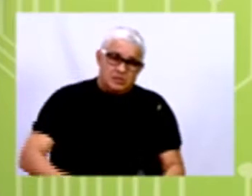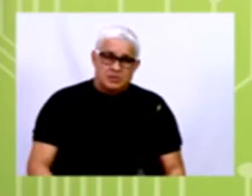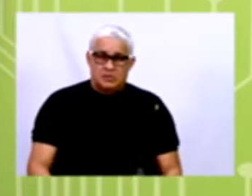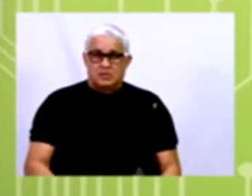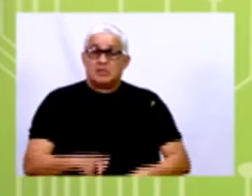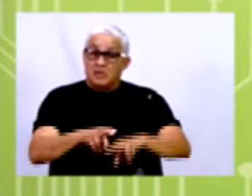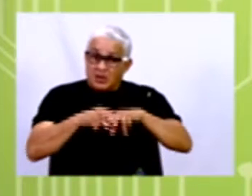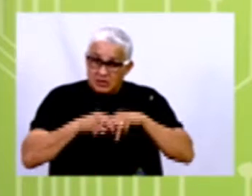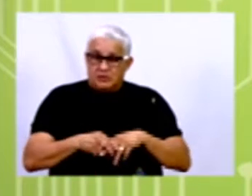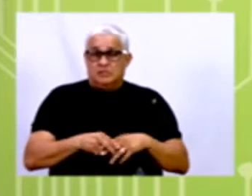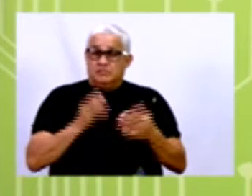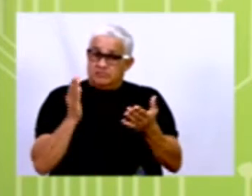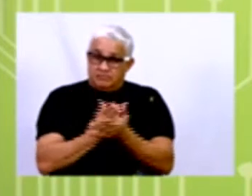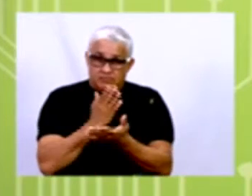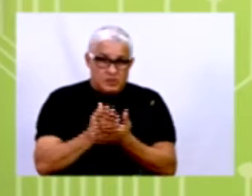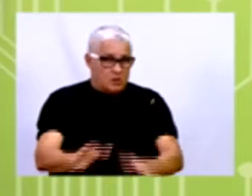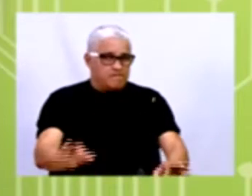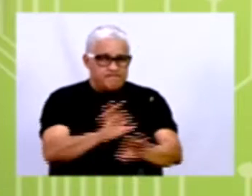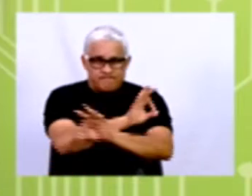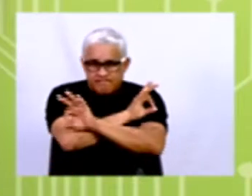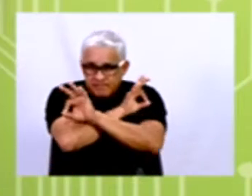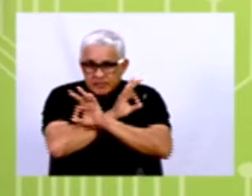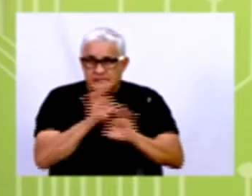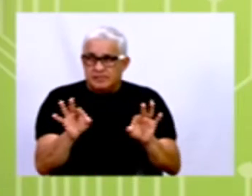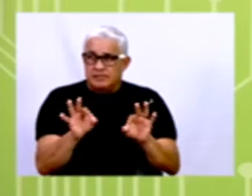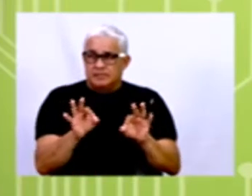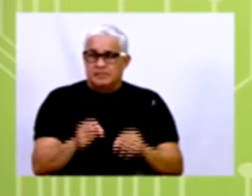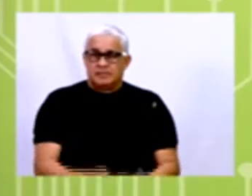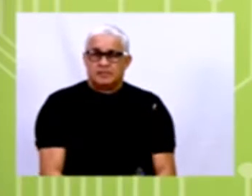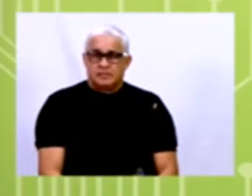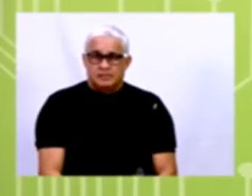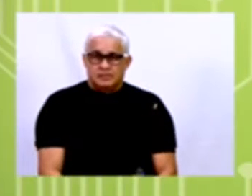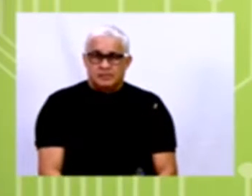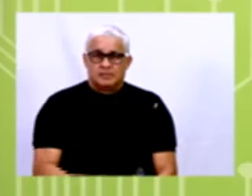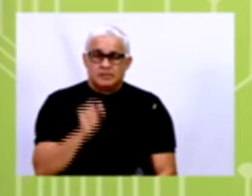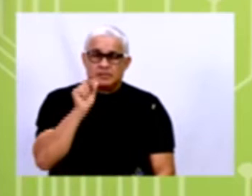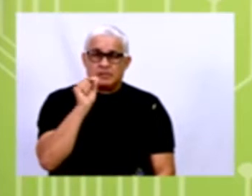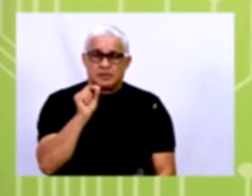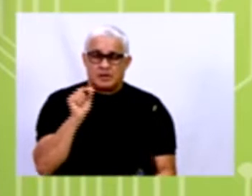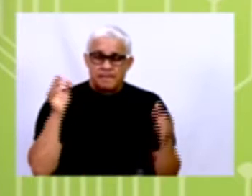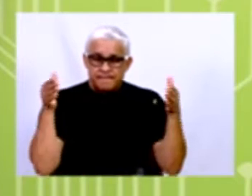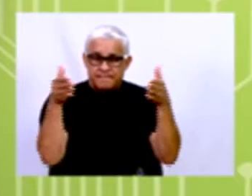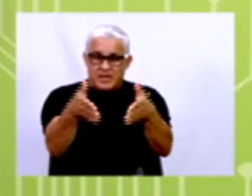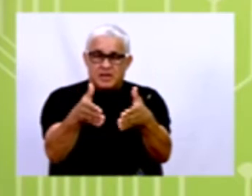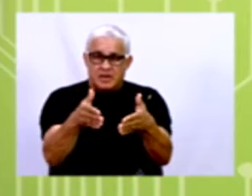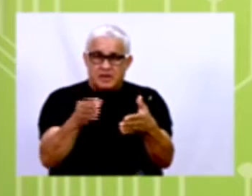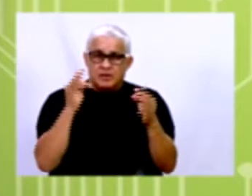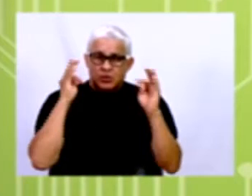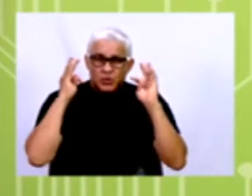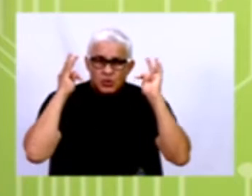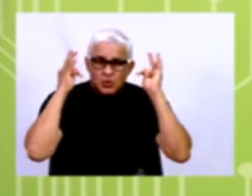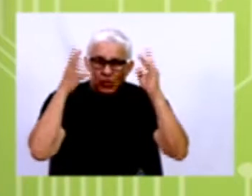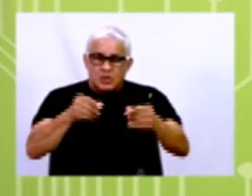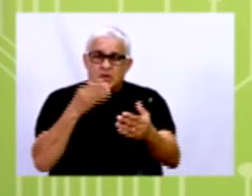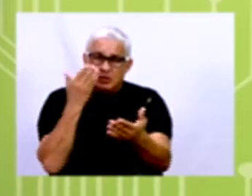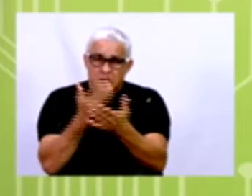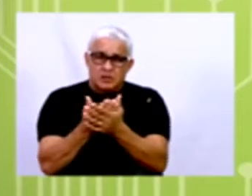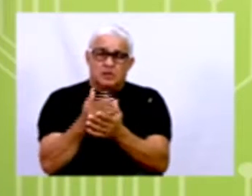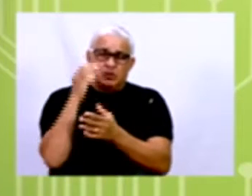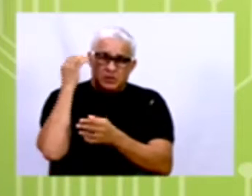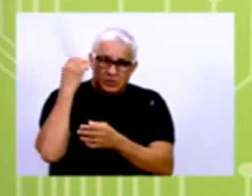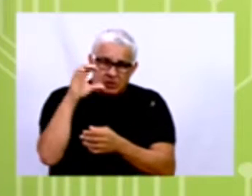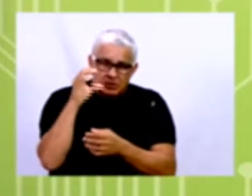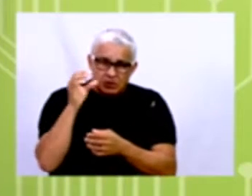que, a partir daí, passou a balizar todos os estudos